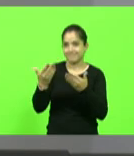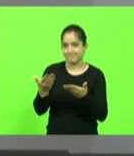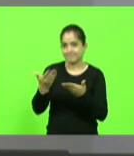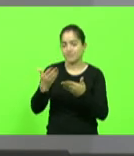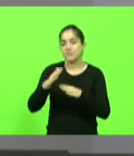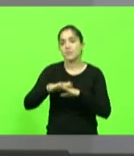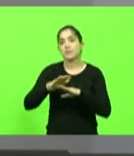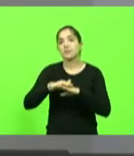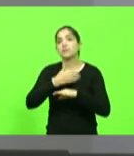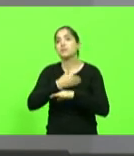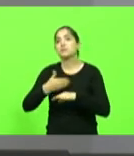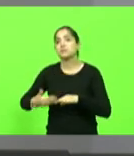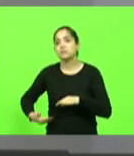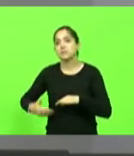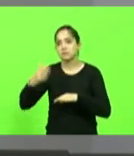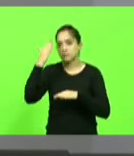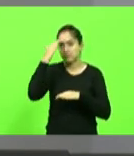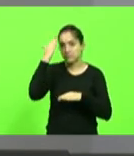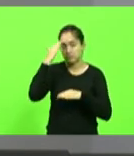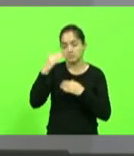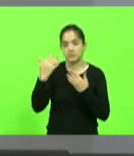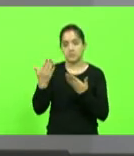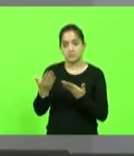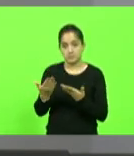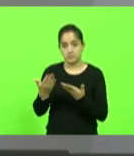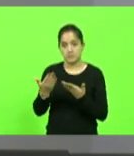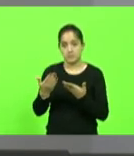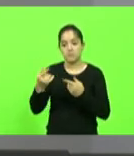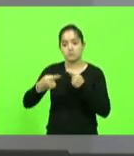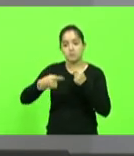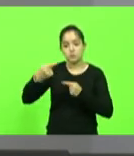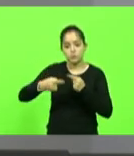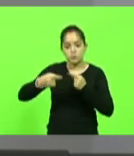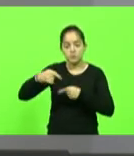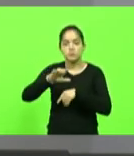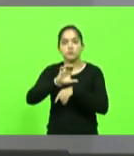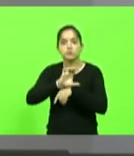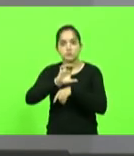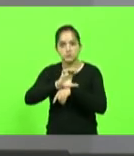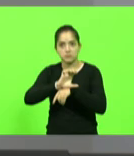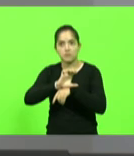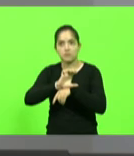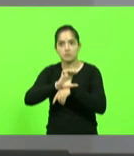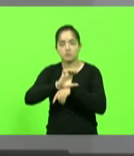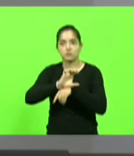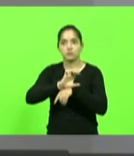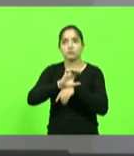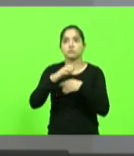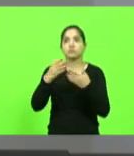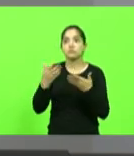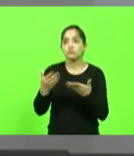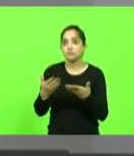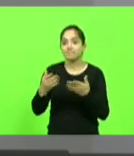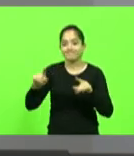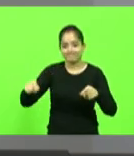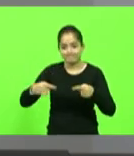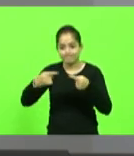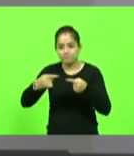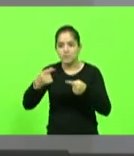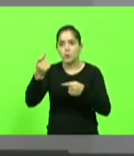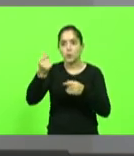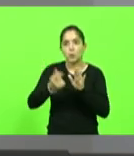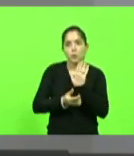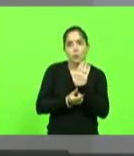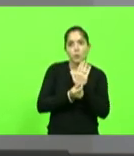precisa compreender esse movimento. Porque as políticas de Estado elas também acabam fazendo disputa de orçamento,